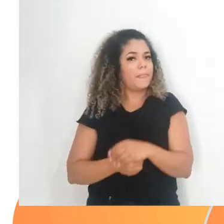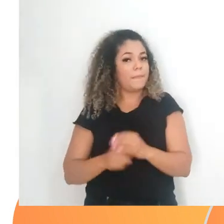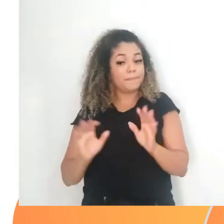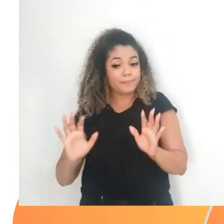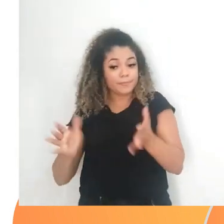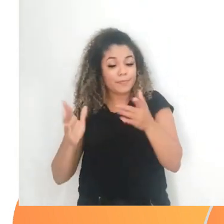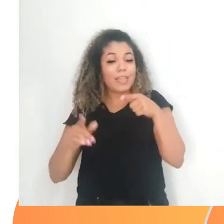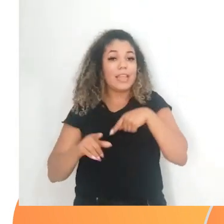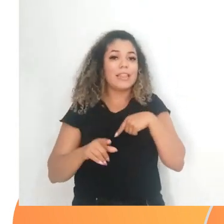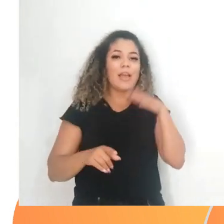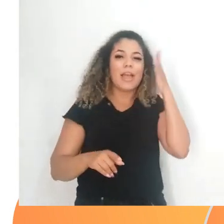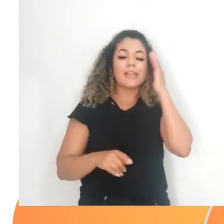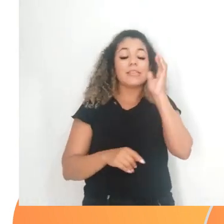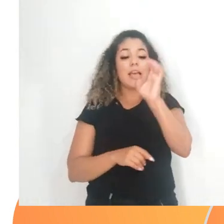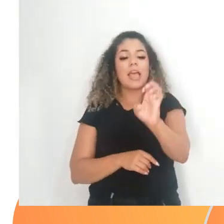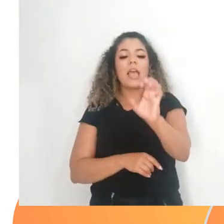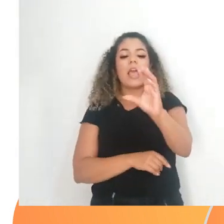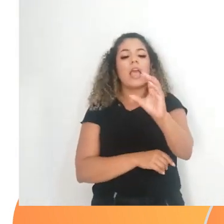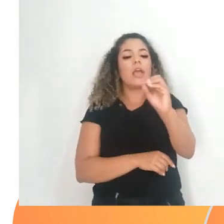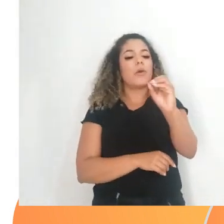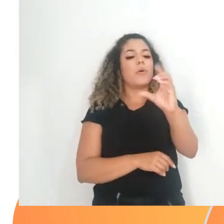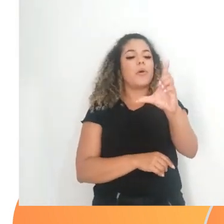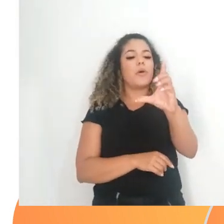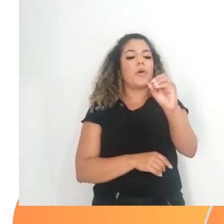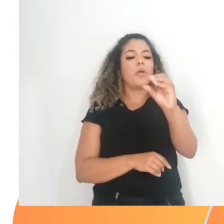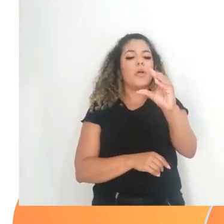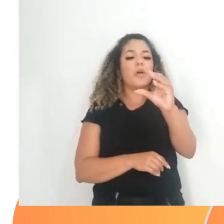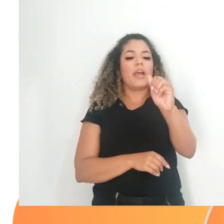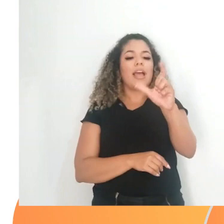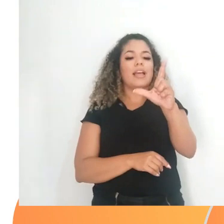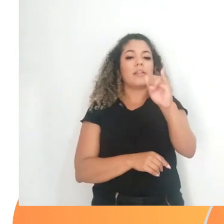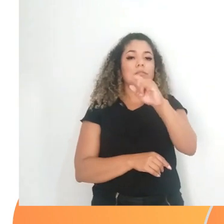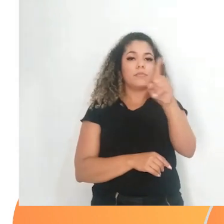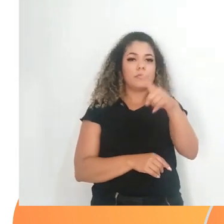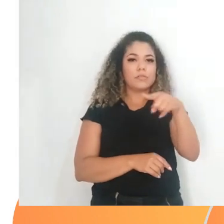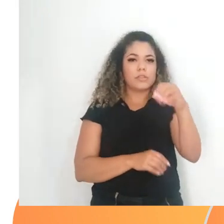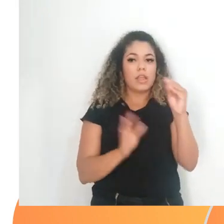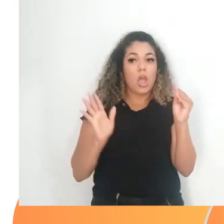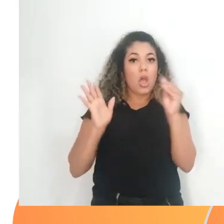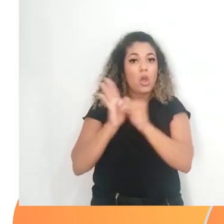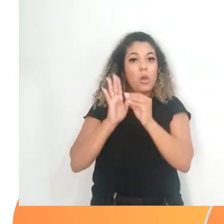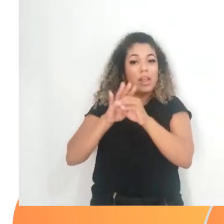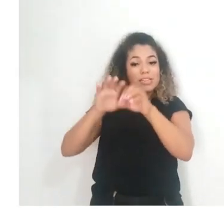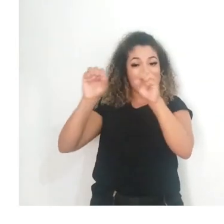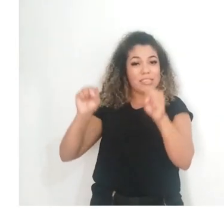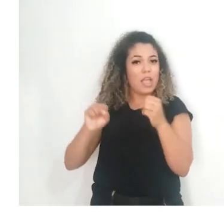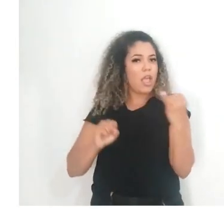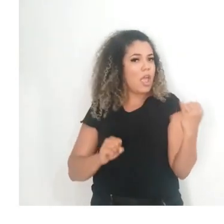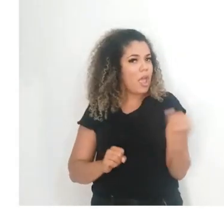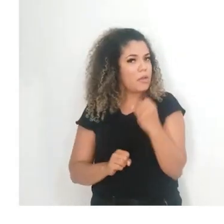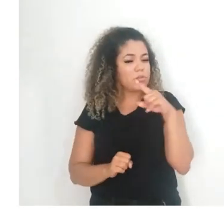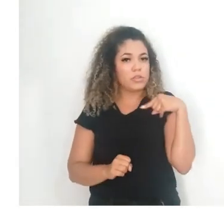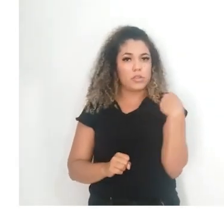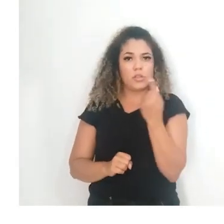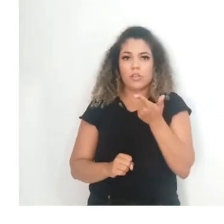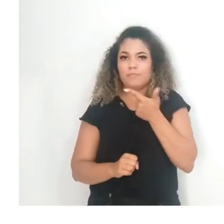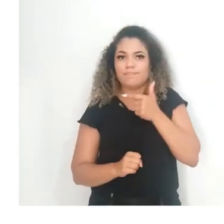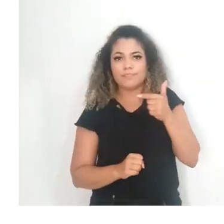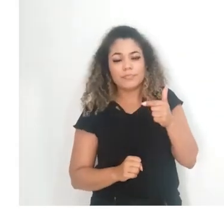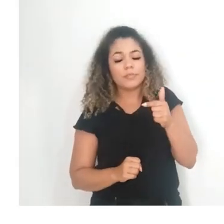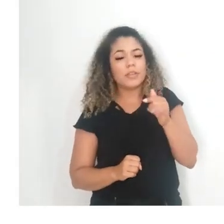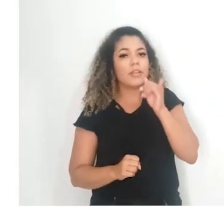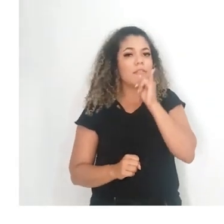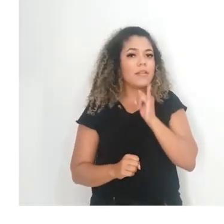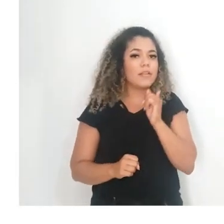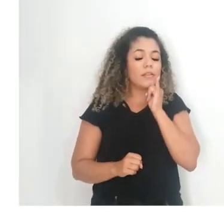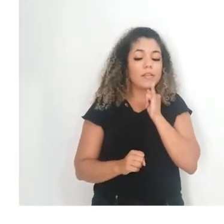essa ecolocalização, colocada em um sensor, é muito importante para que nós não tenhamos aí